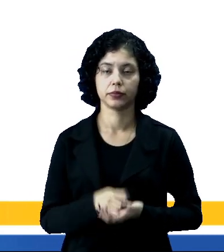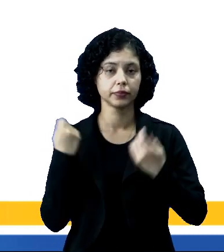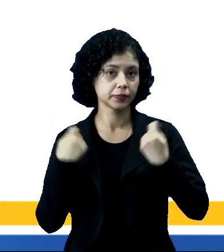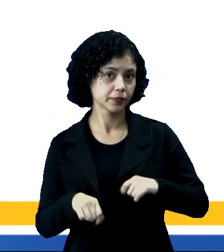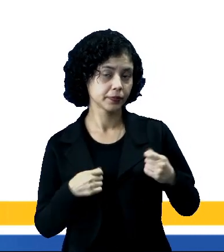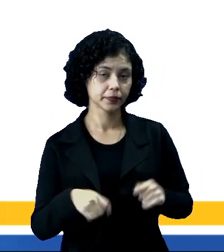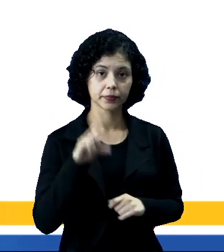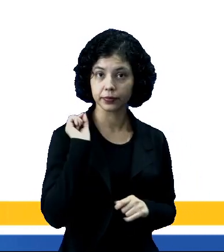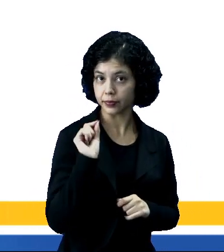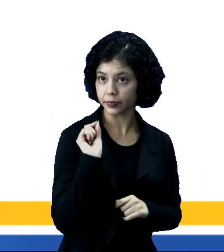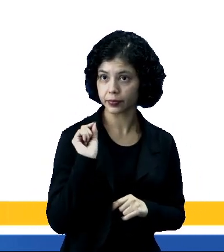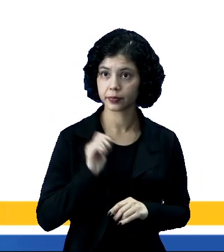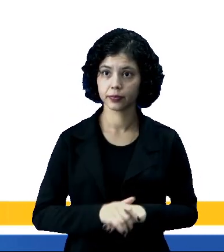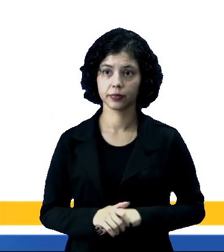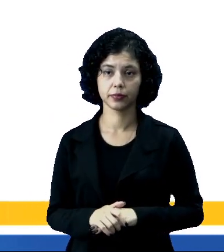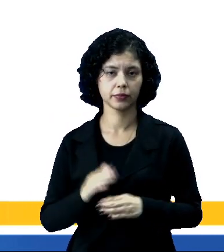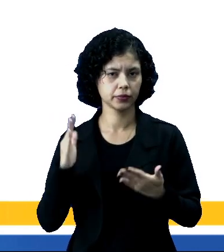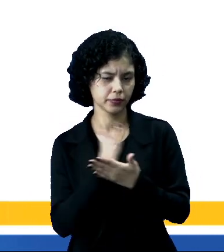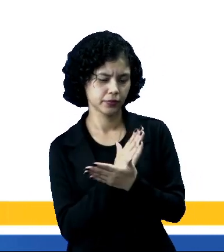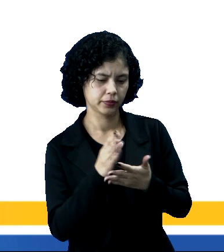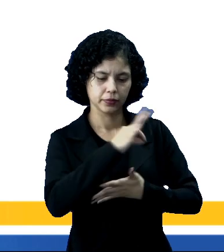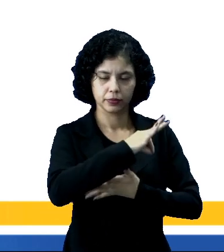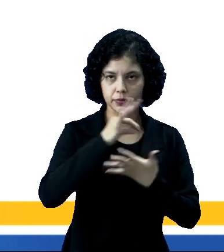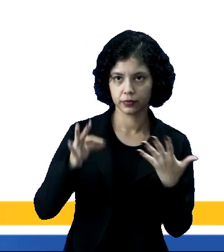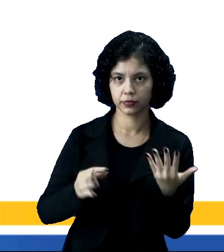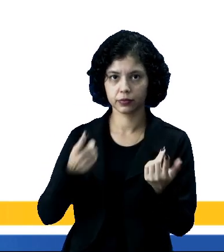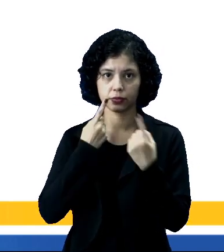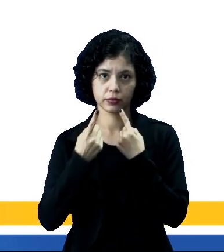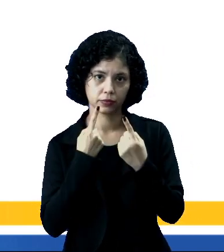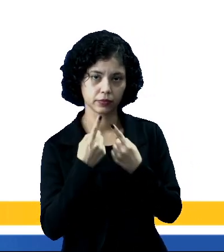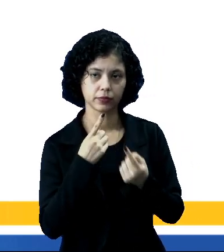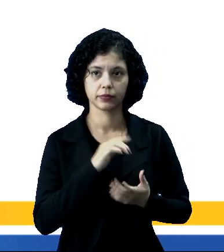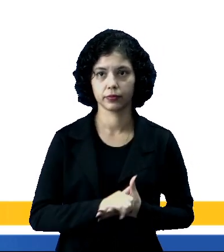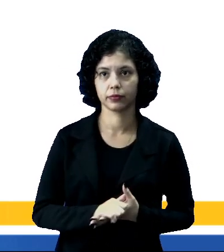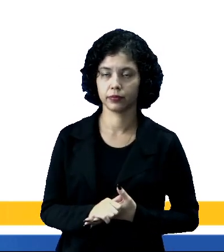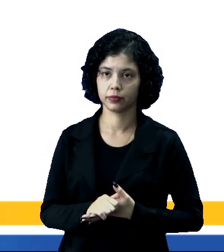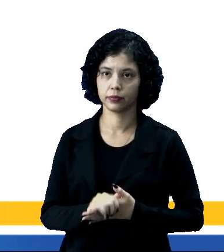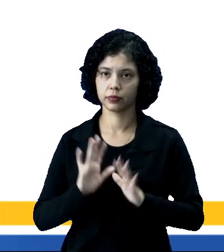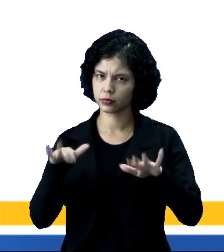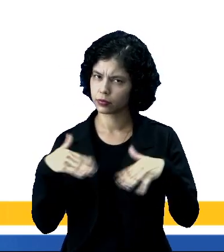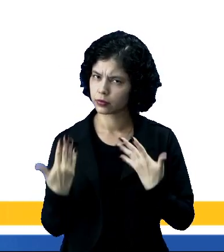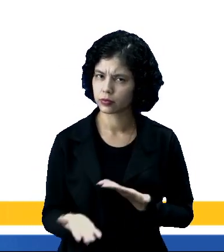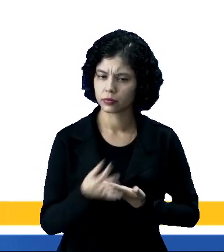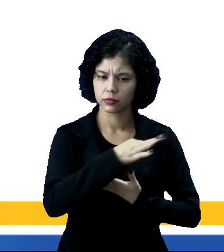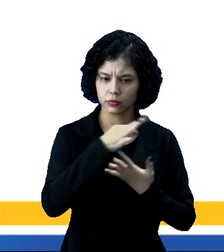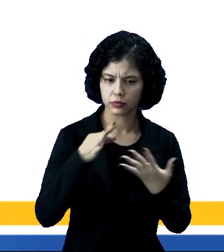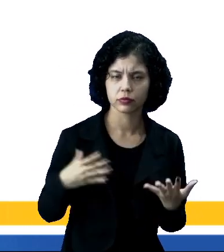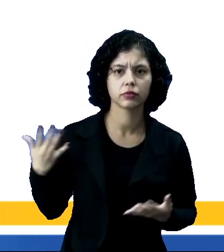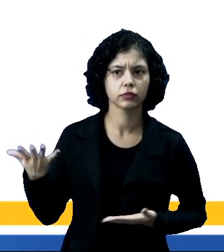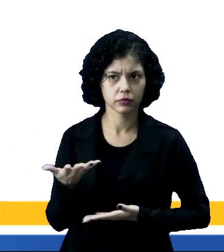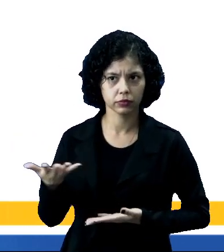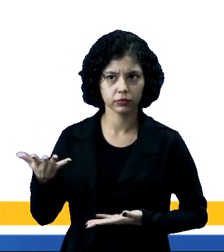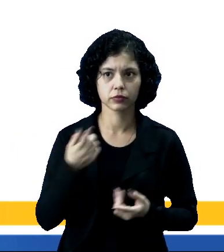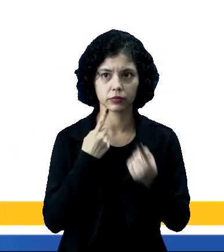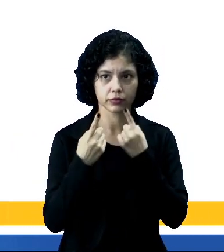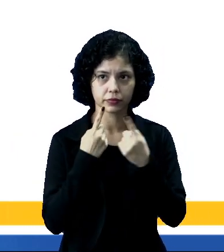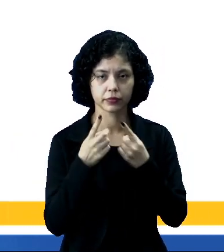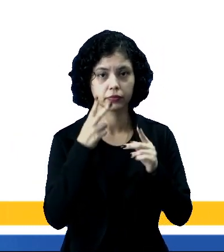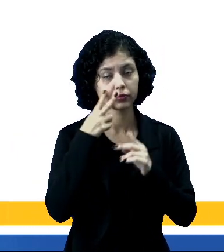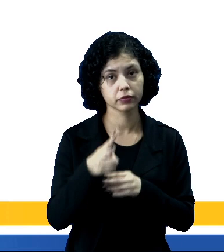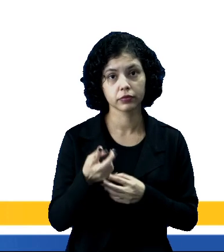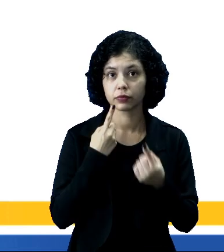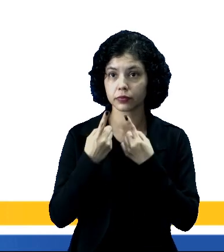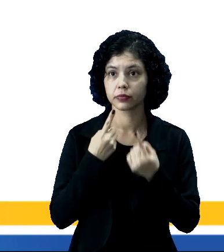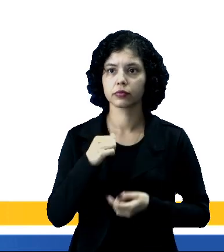nós precisamos, né, de alguns elementos da comunicação. Então, quais são os elementos básicos da comunicação? Ou seja, para haver